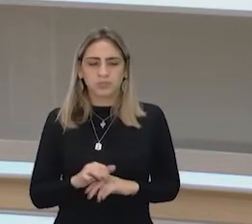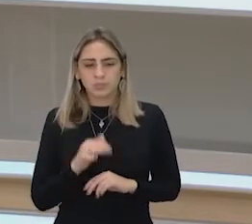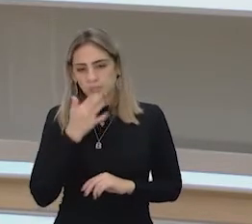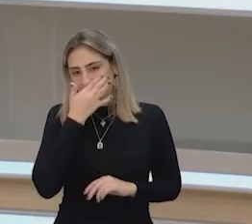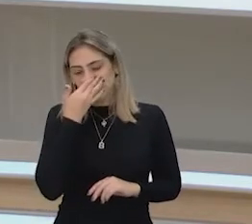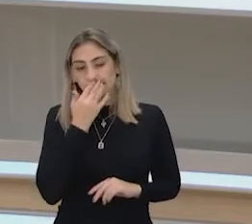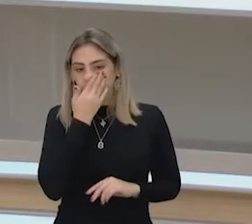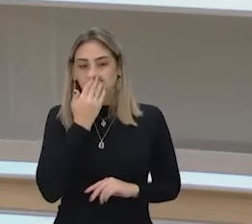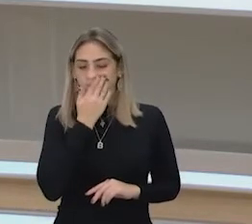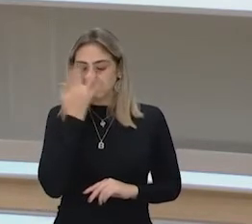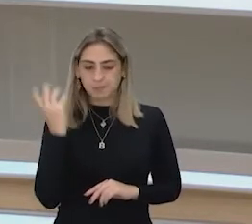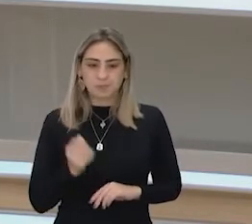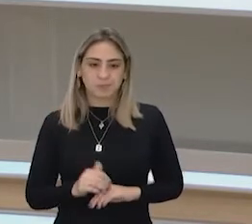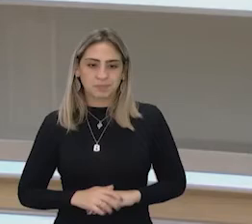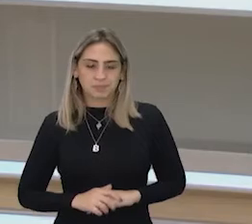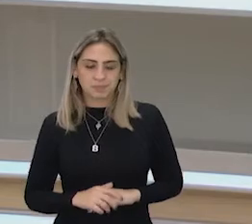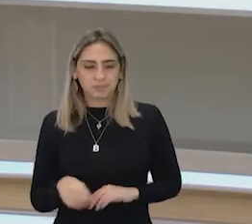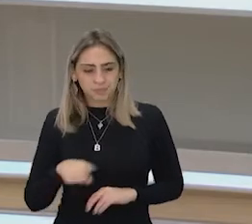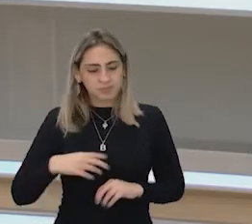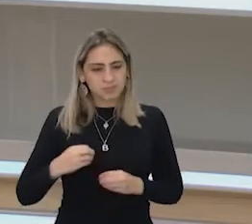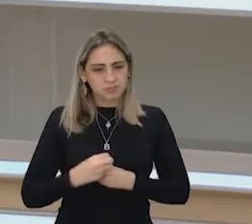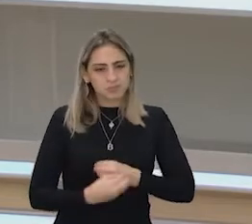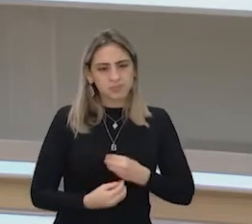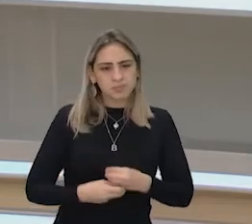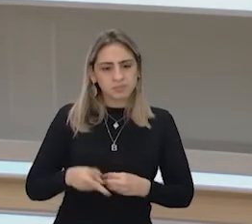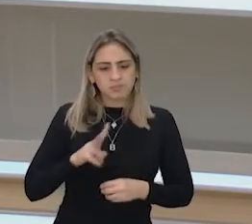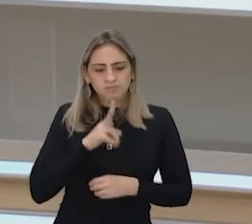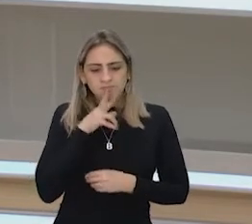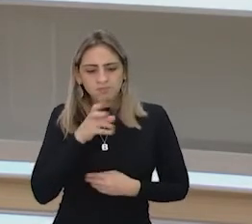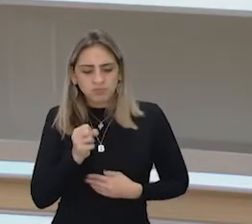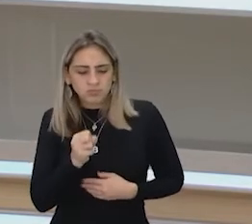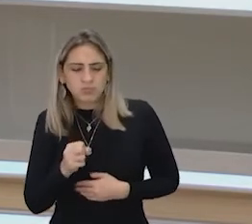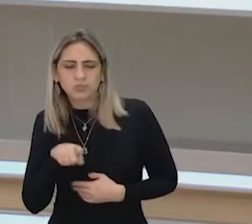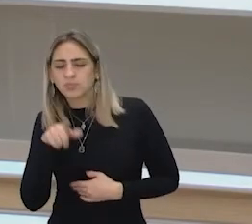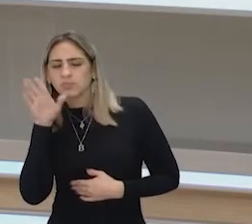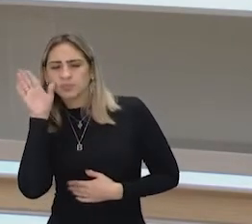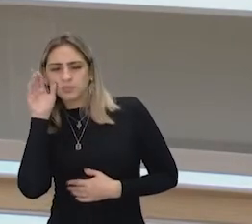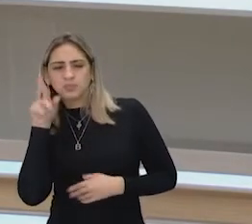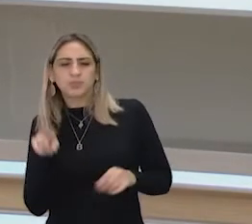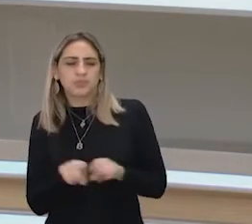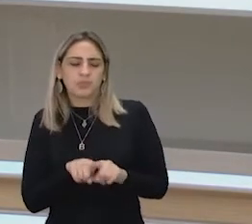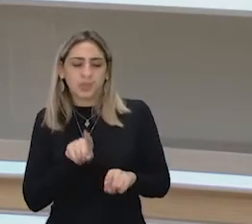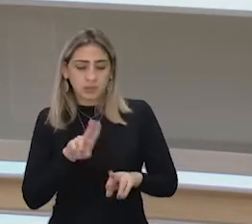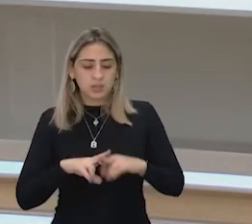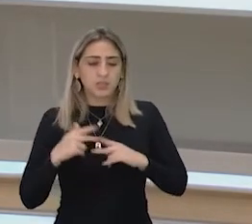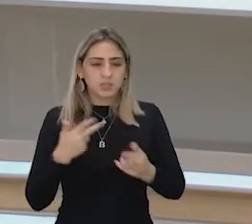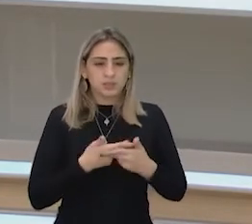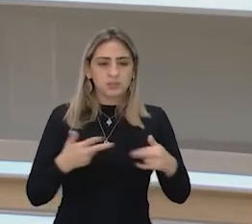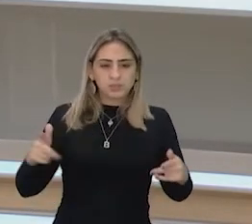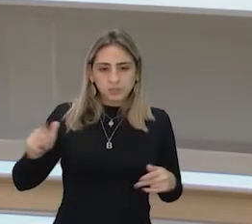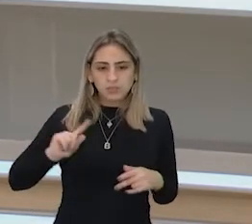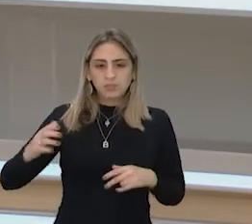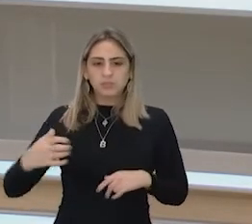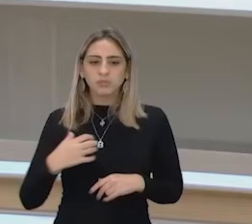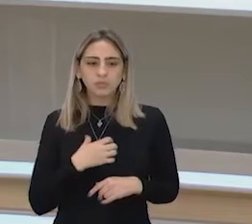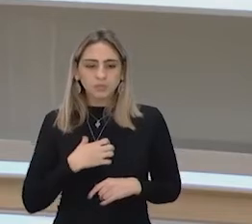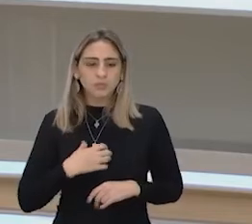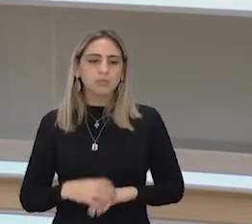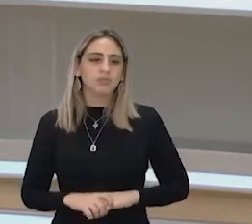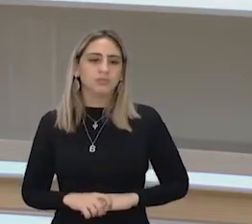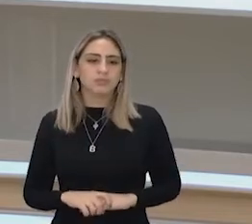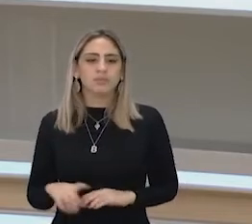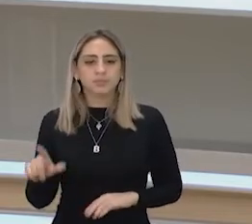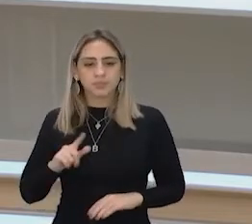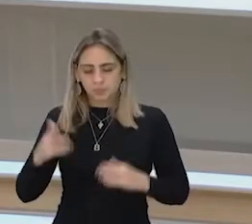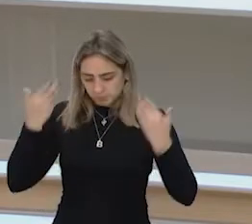tudo mais. Então, essas moléculas estão pressionando. Ó, uma curiosidade, é por isso que as coisas têm formas, tá? Por isso que eu